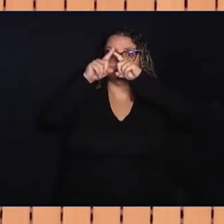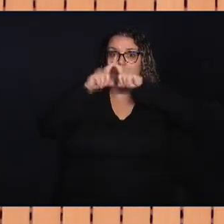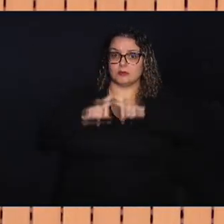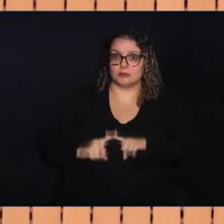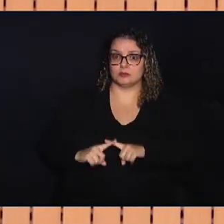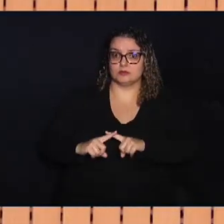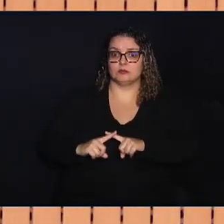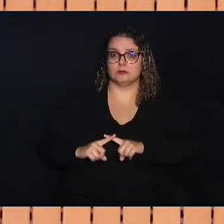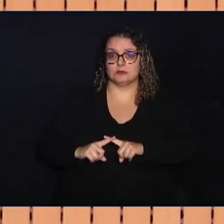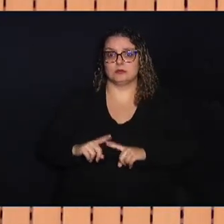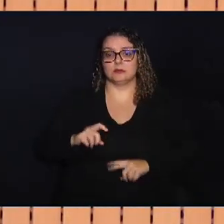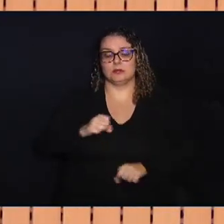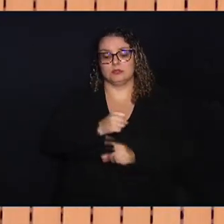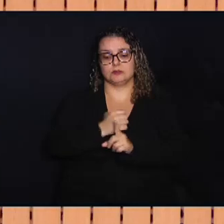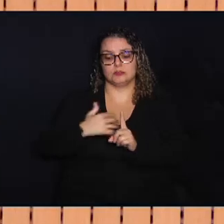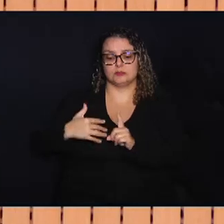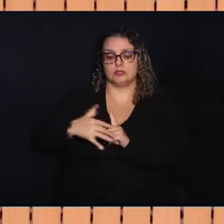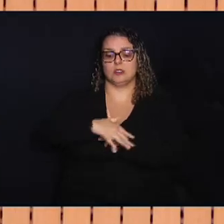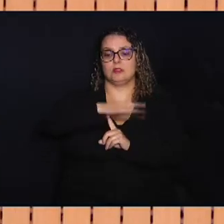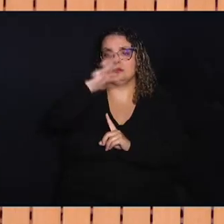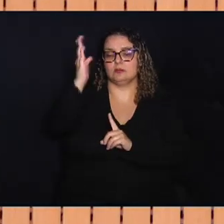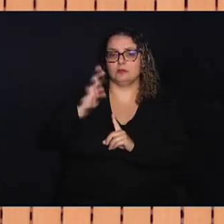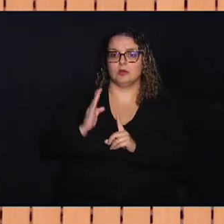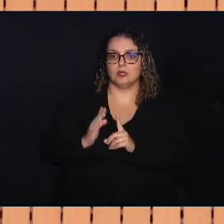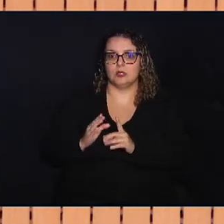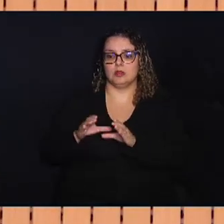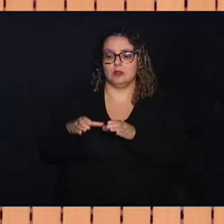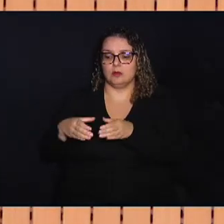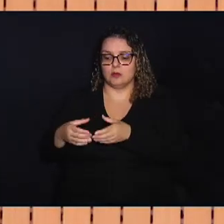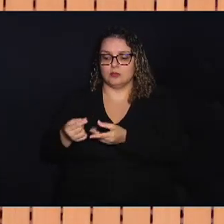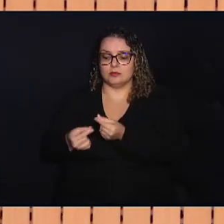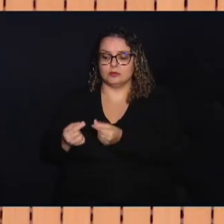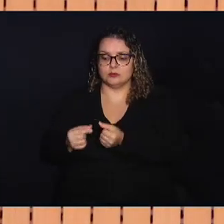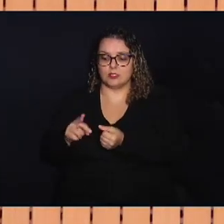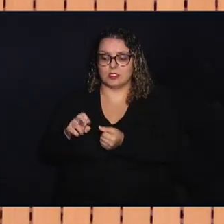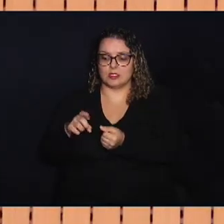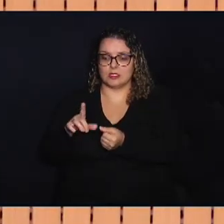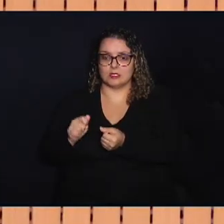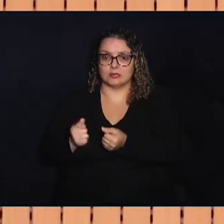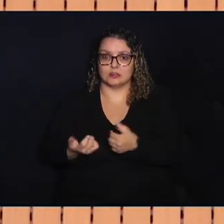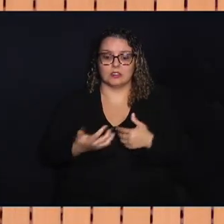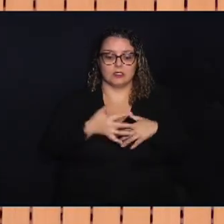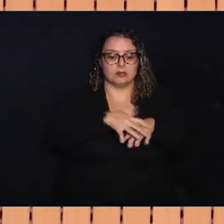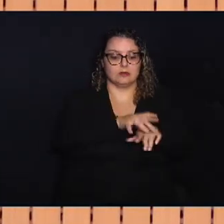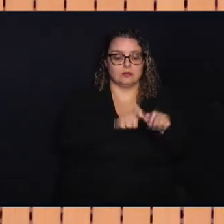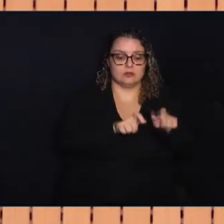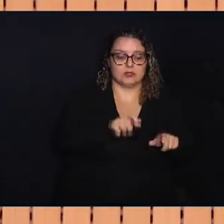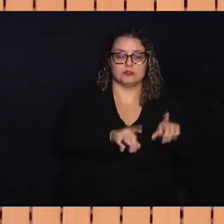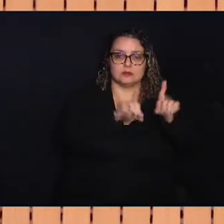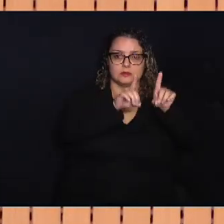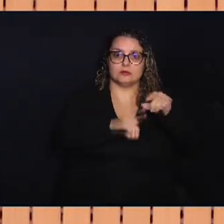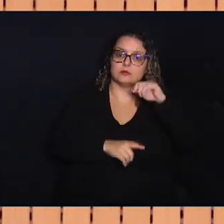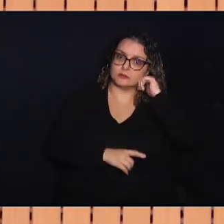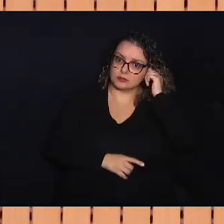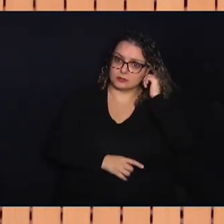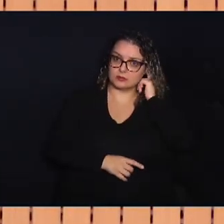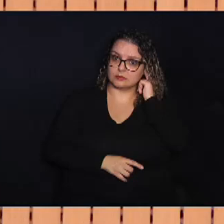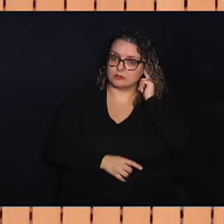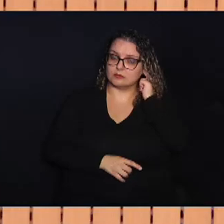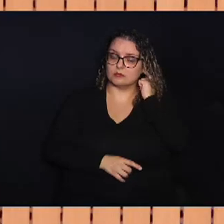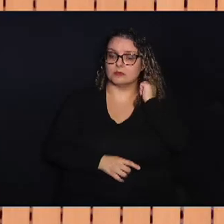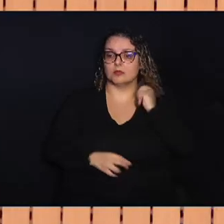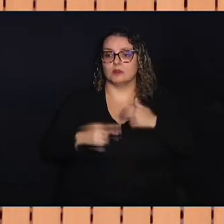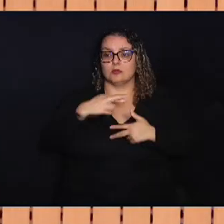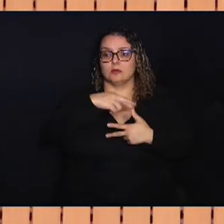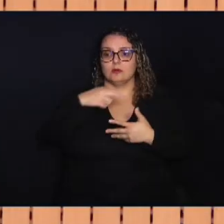sociedade brasileira, a concentração de renda, a questão da inclusão da pessoa com deficiência, as questões que